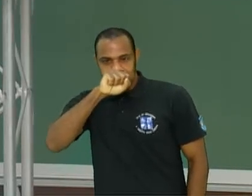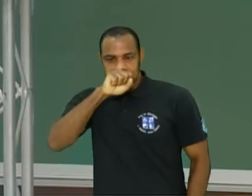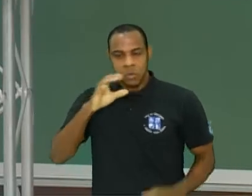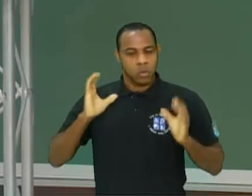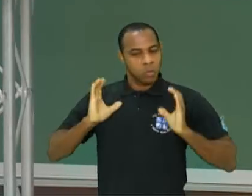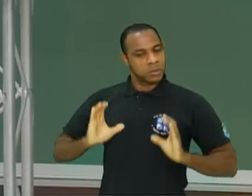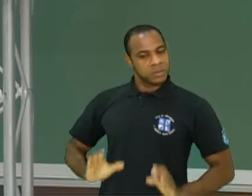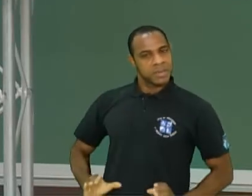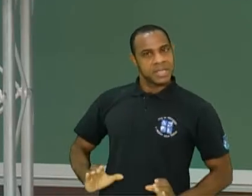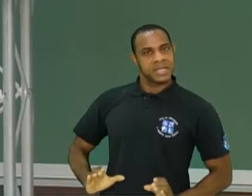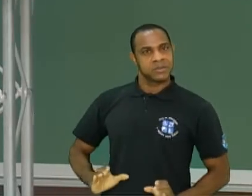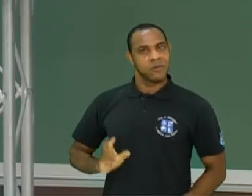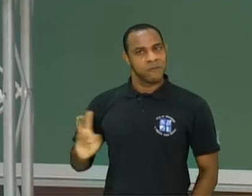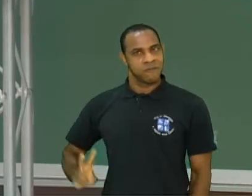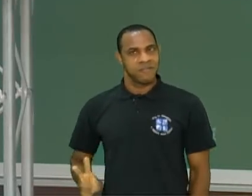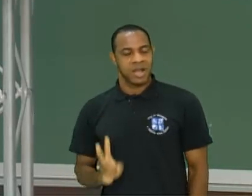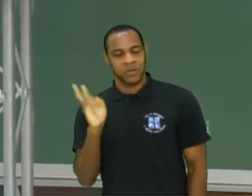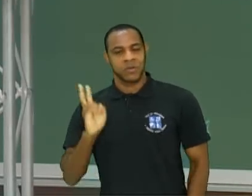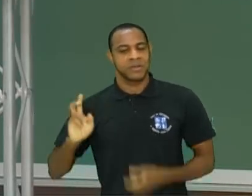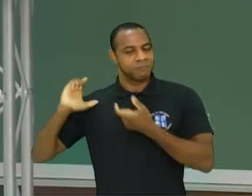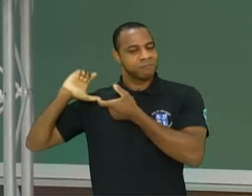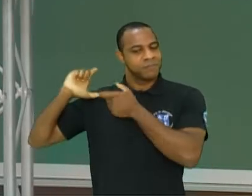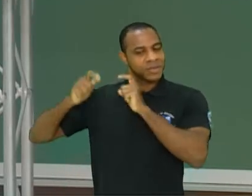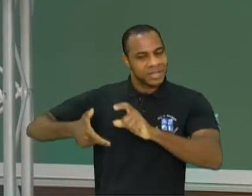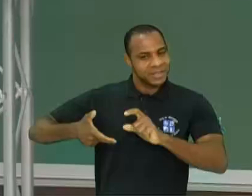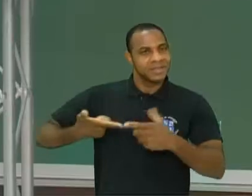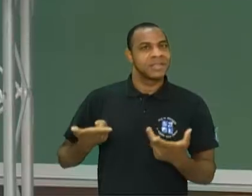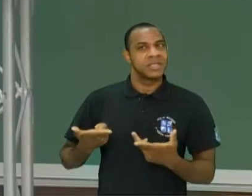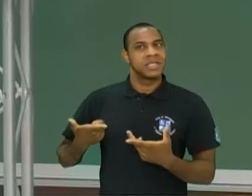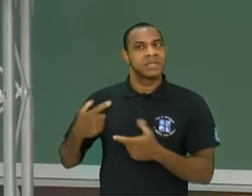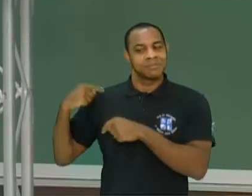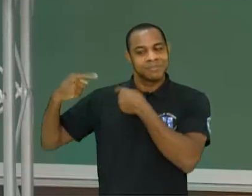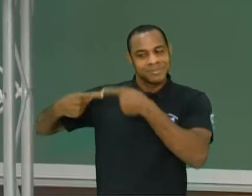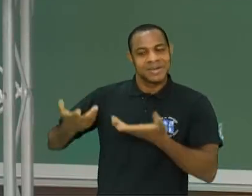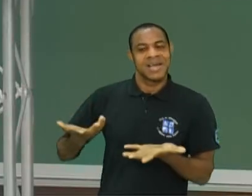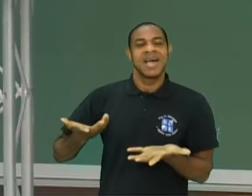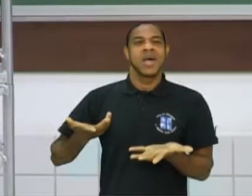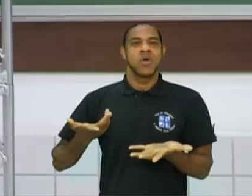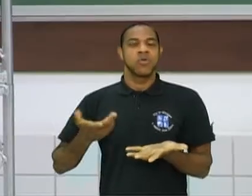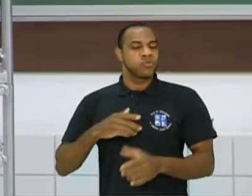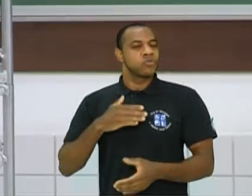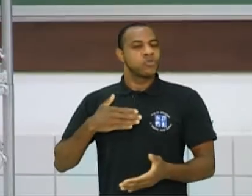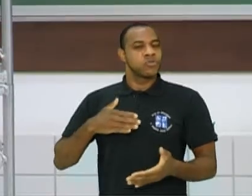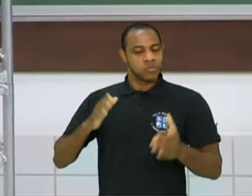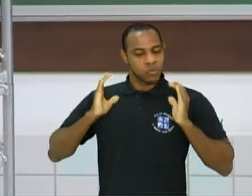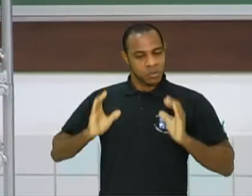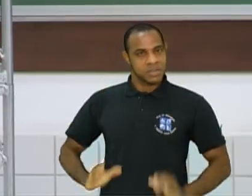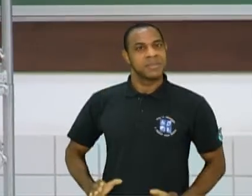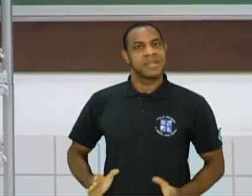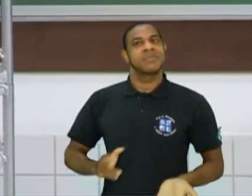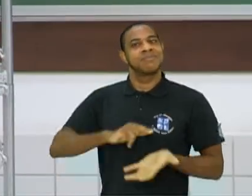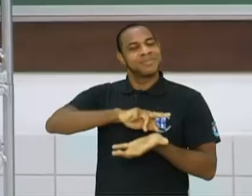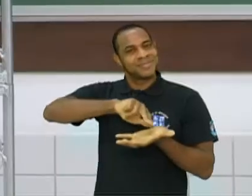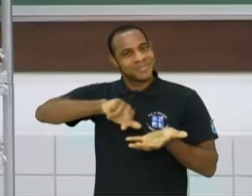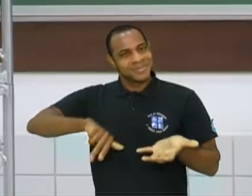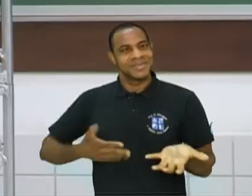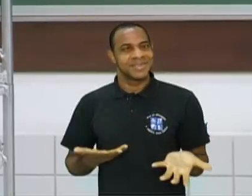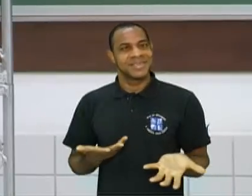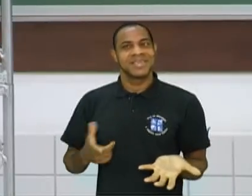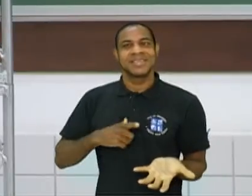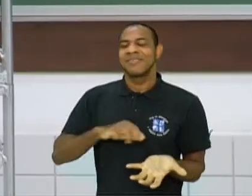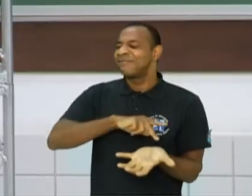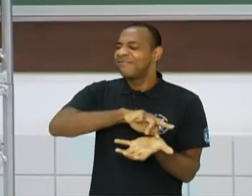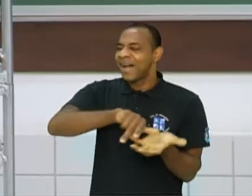os valores, as tradições, os comportamentos, as crenças e os rituais. Então vejam, são